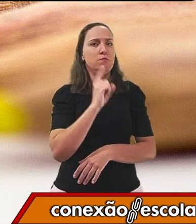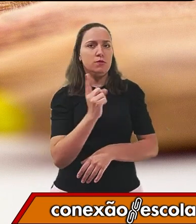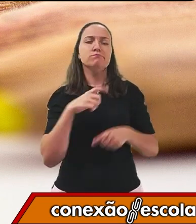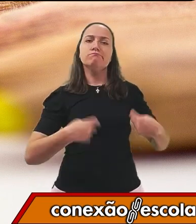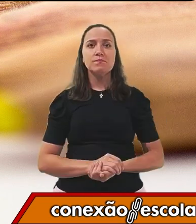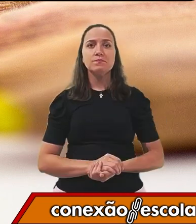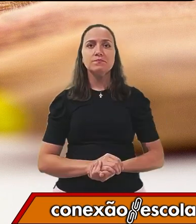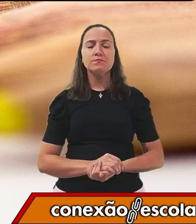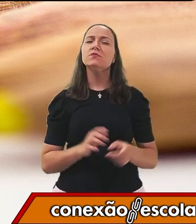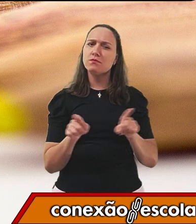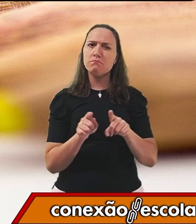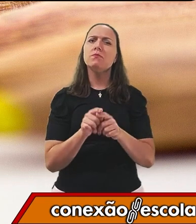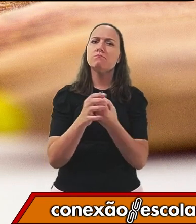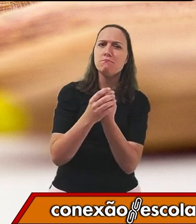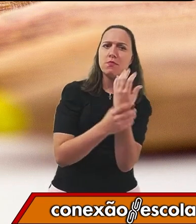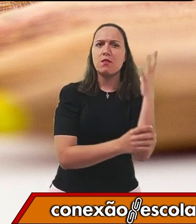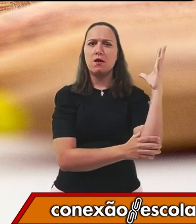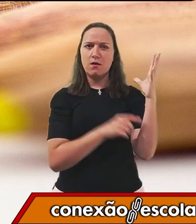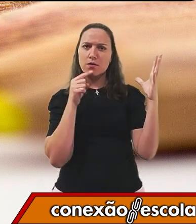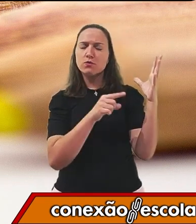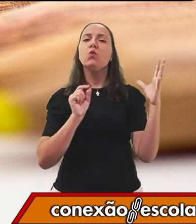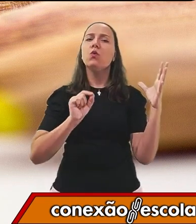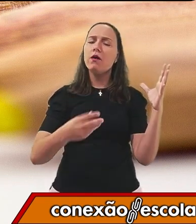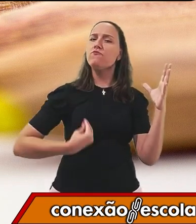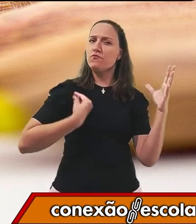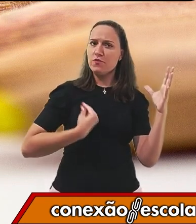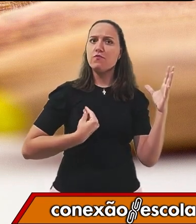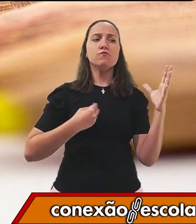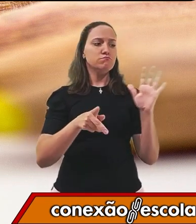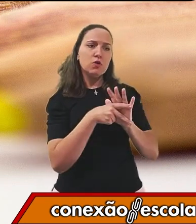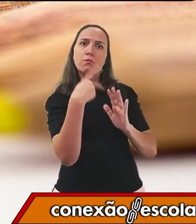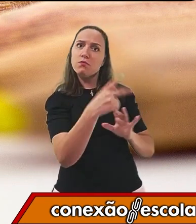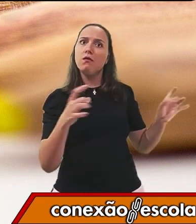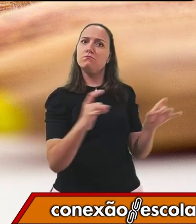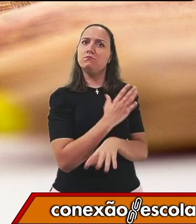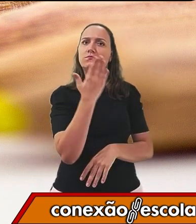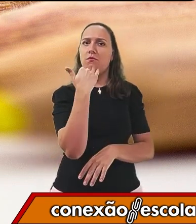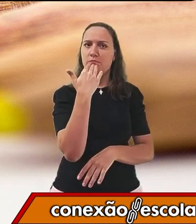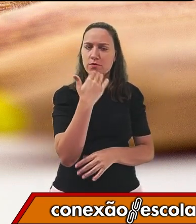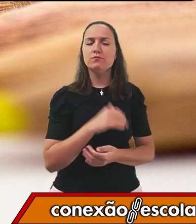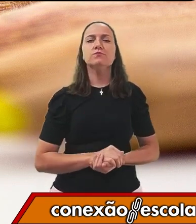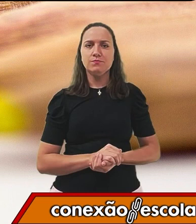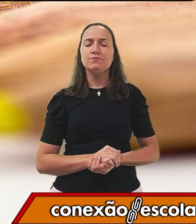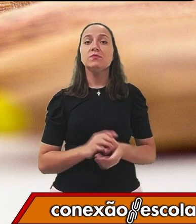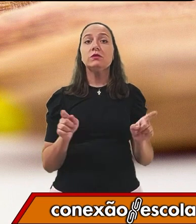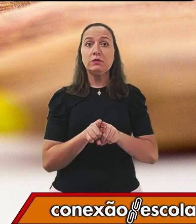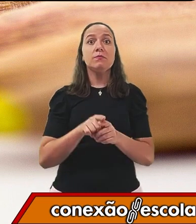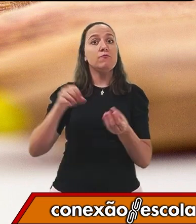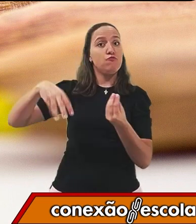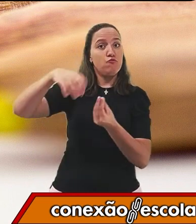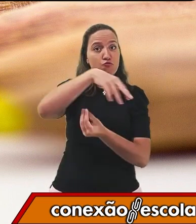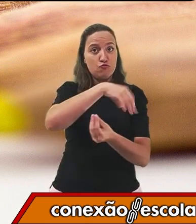de outros seres vivos. Estão também as plantas, que são seres vivos que produzem o seu alimento. Há também fungos